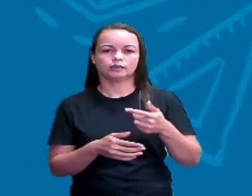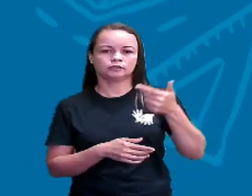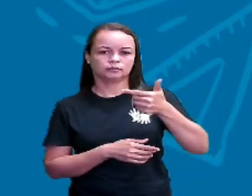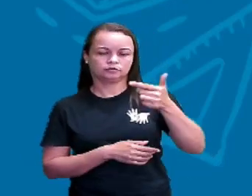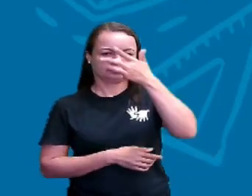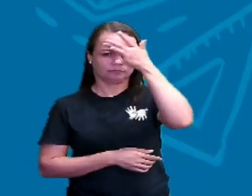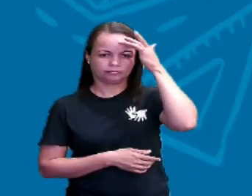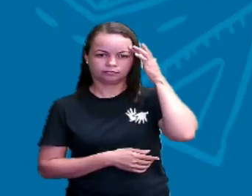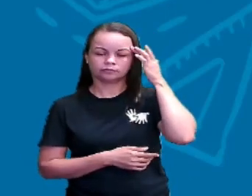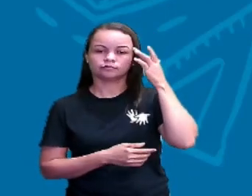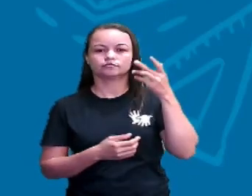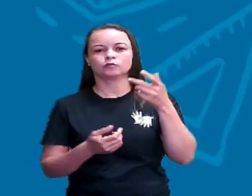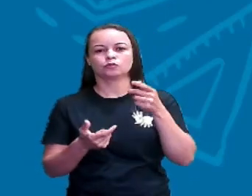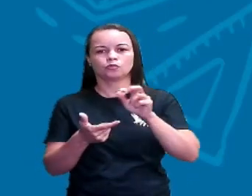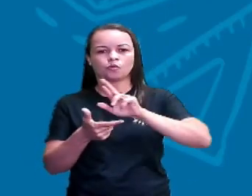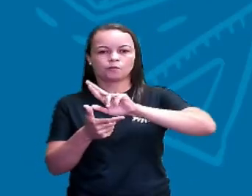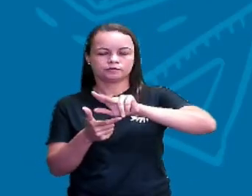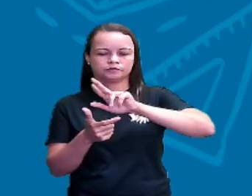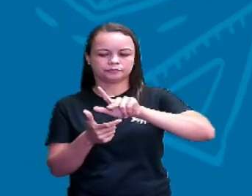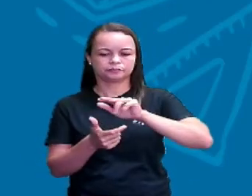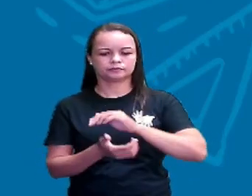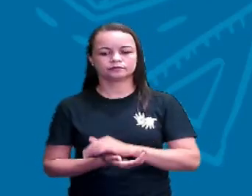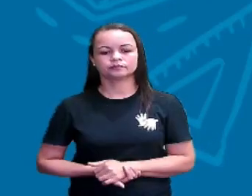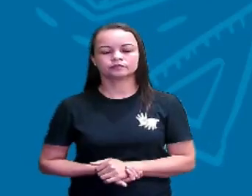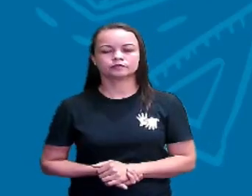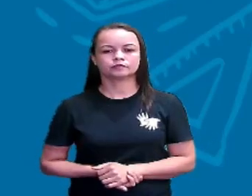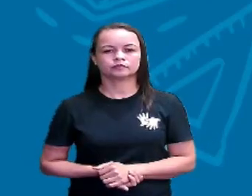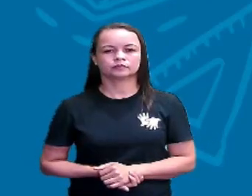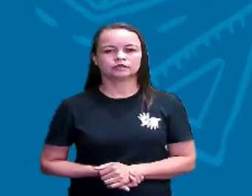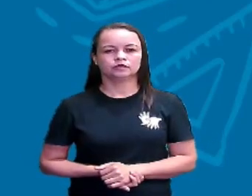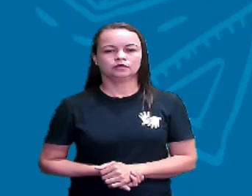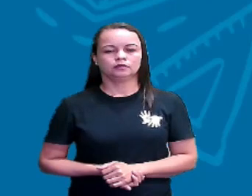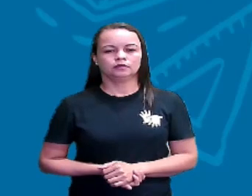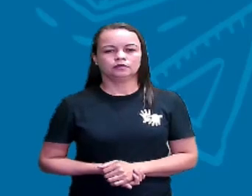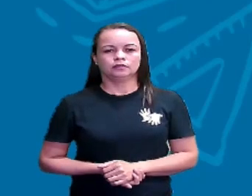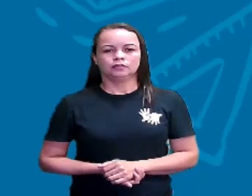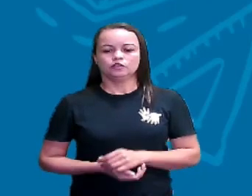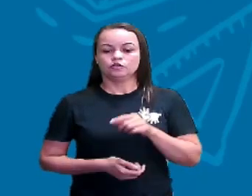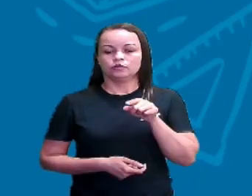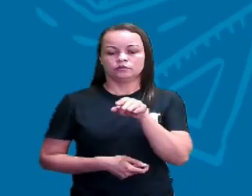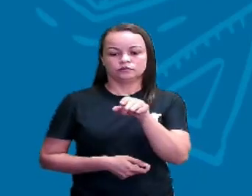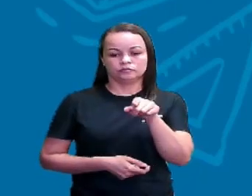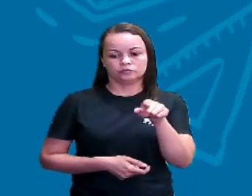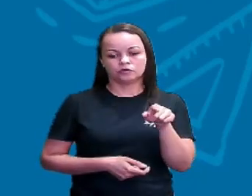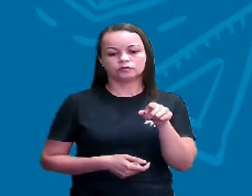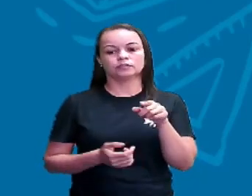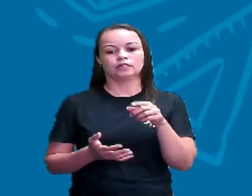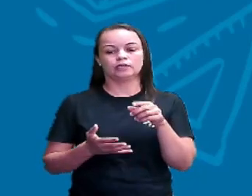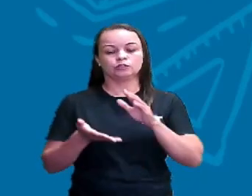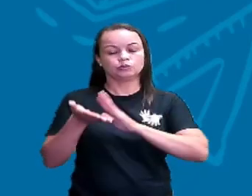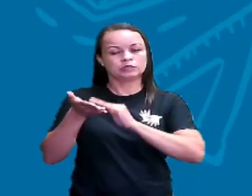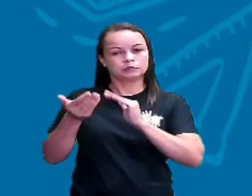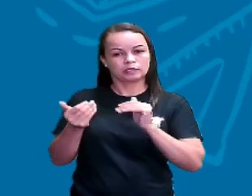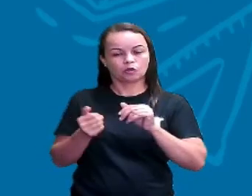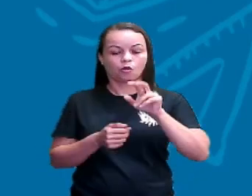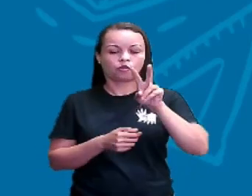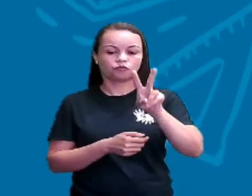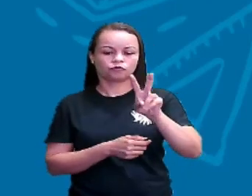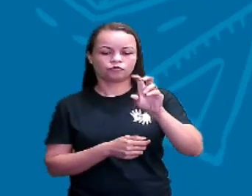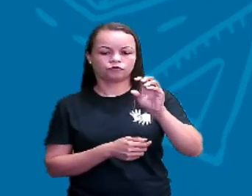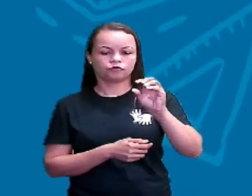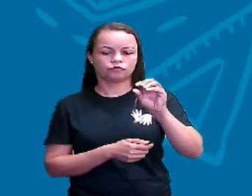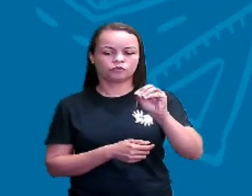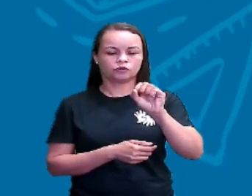tá certo? E o você, o espanhol, já é uma coisa que a gente poderia dizer que é